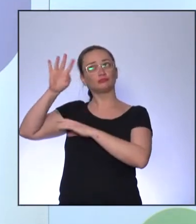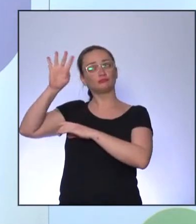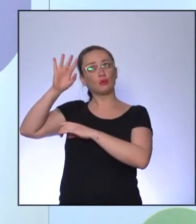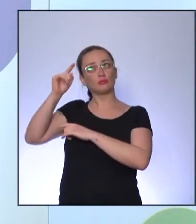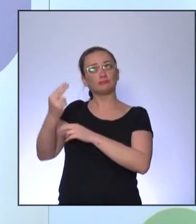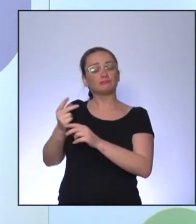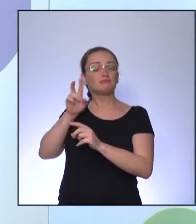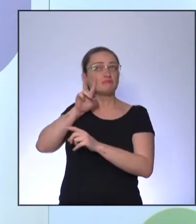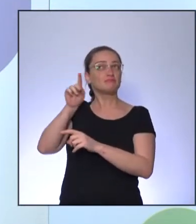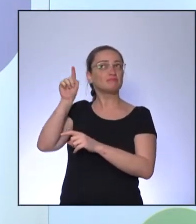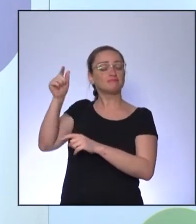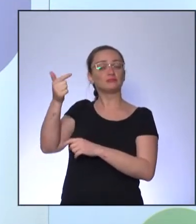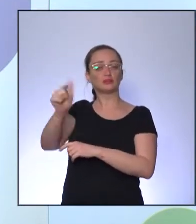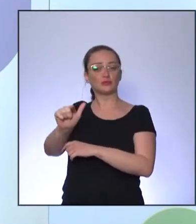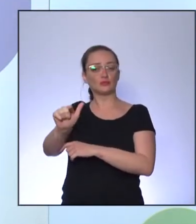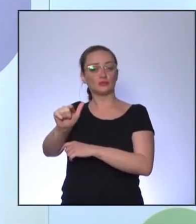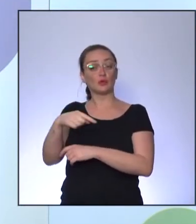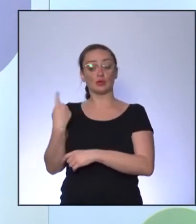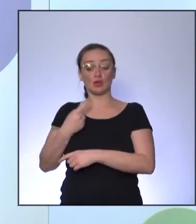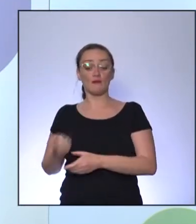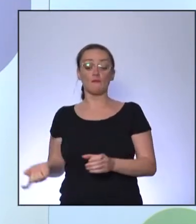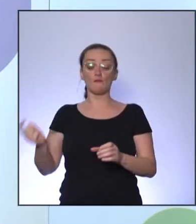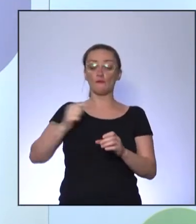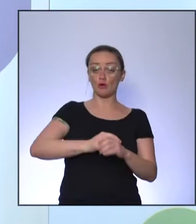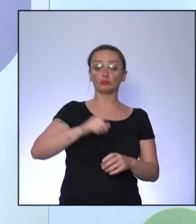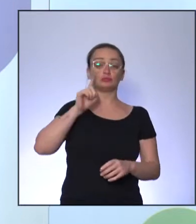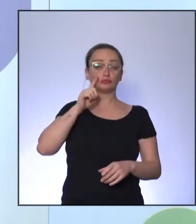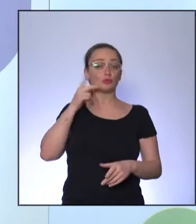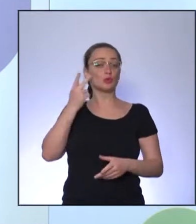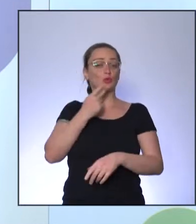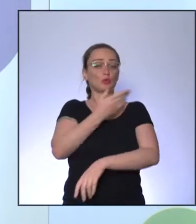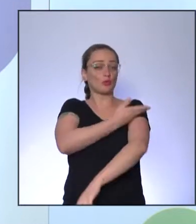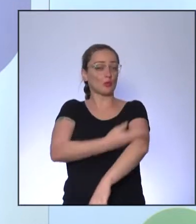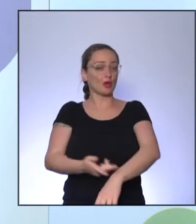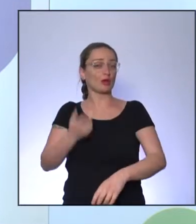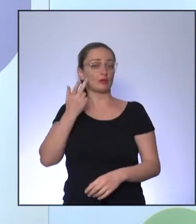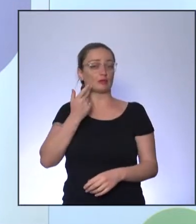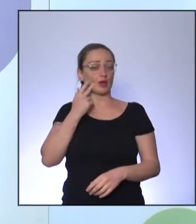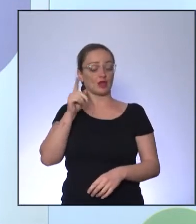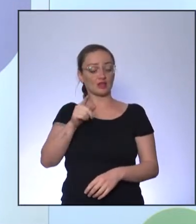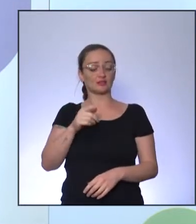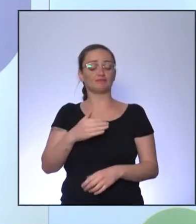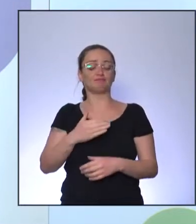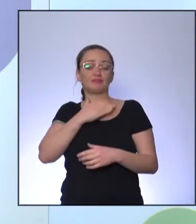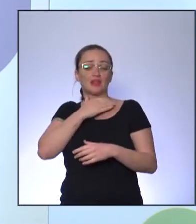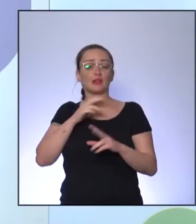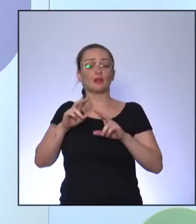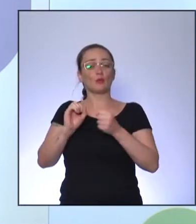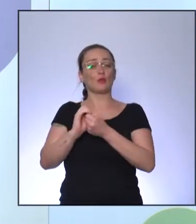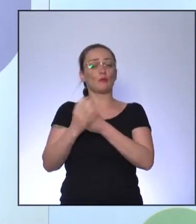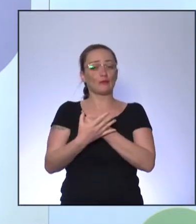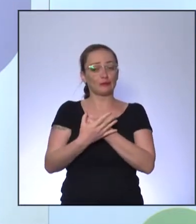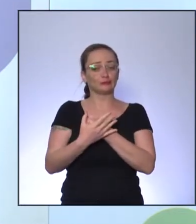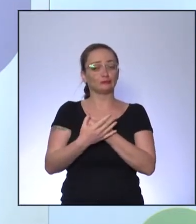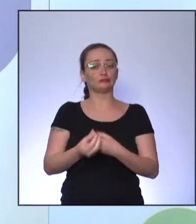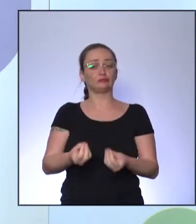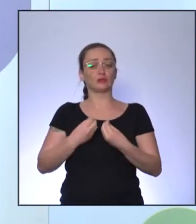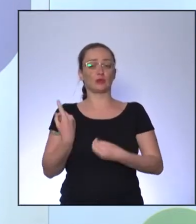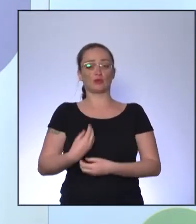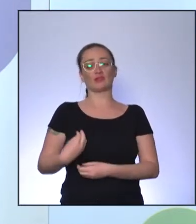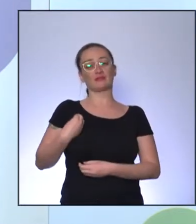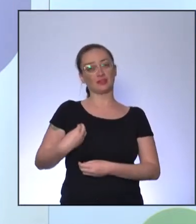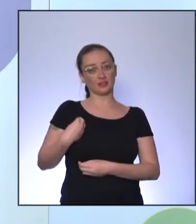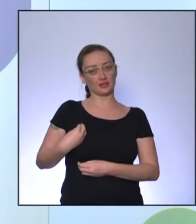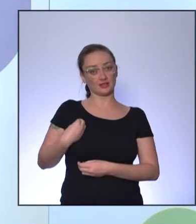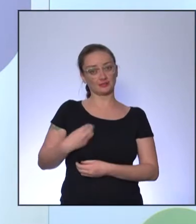o nosso cotidiano normalizar, quando essa crise que o Covid-19 trouxe para a gente, para as nossas